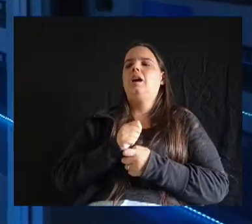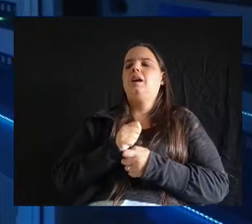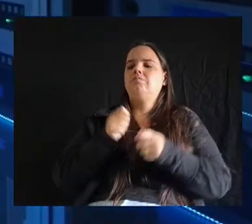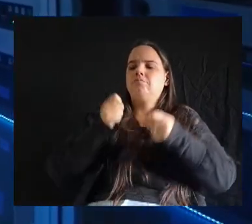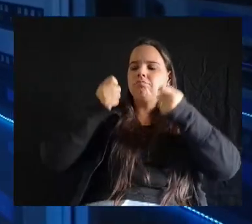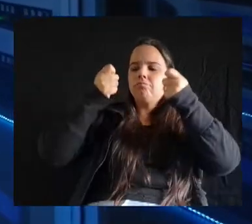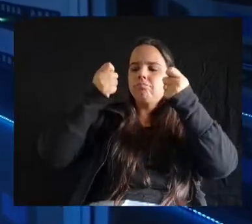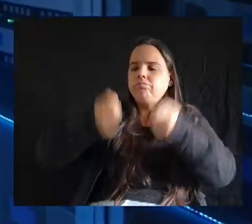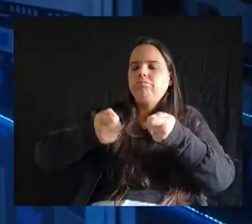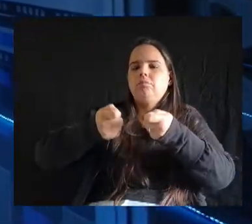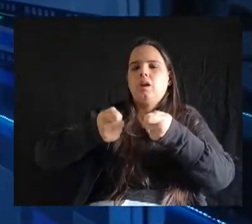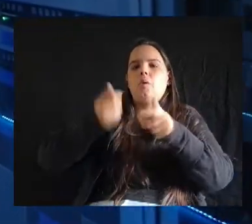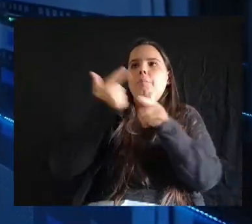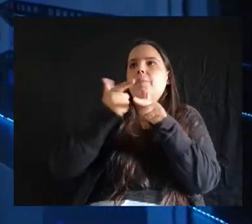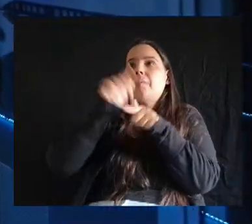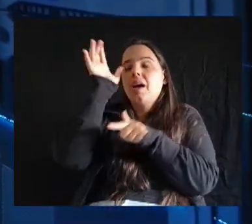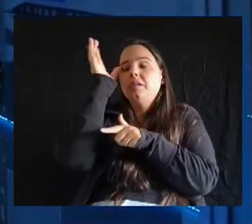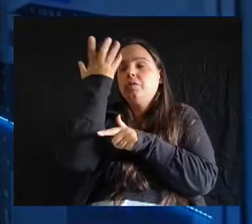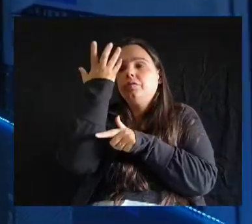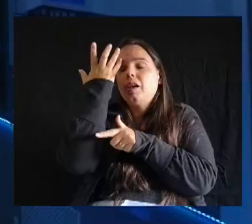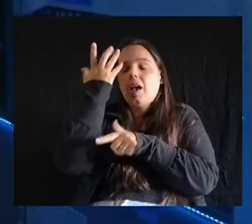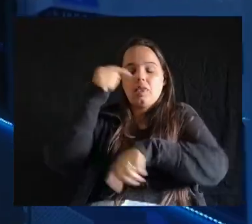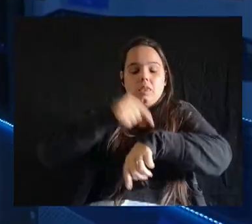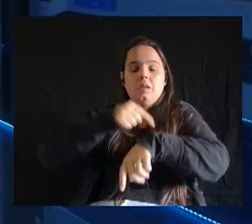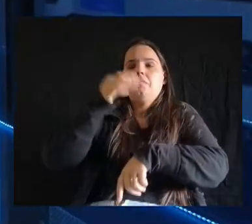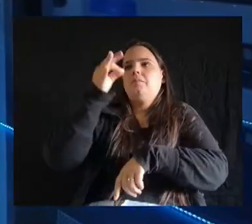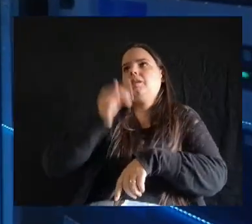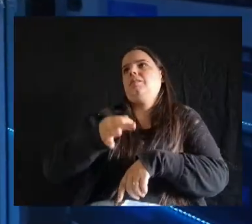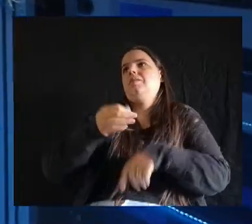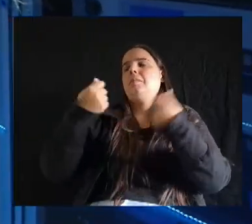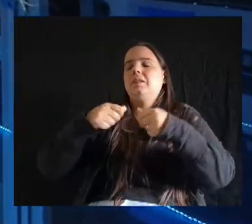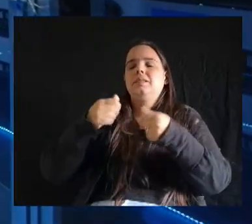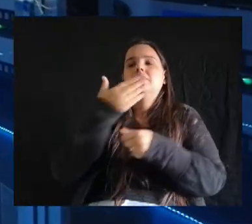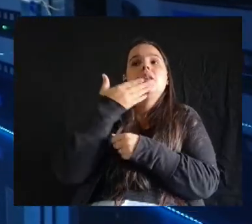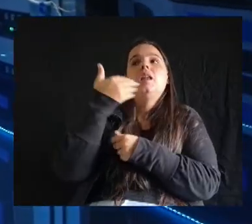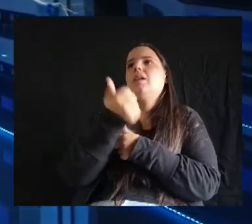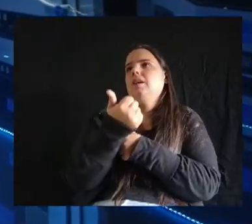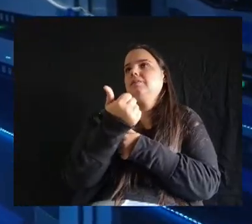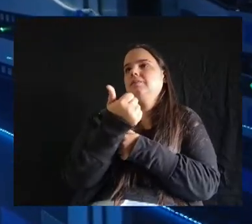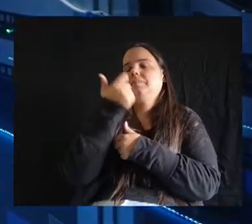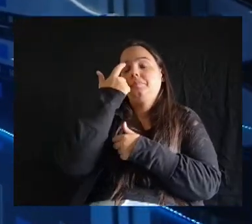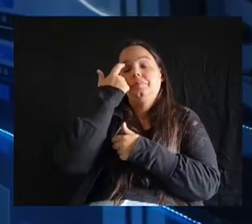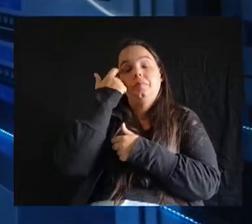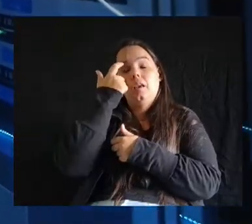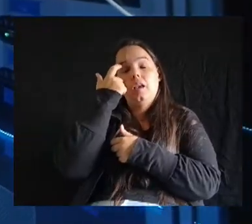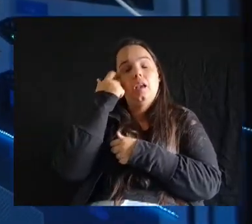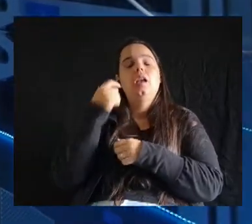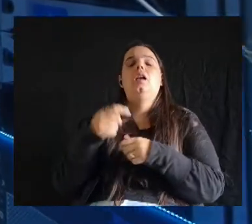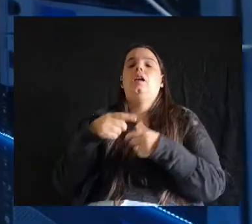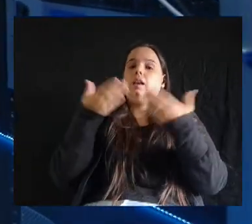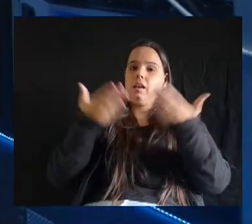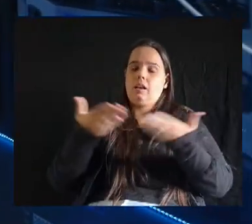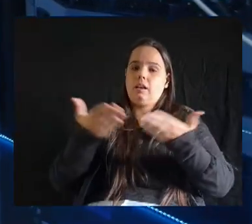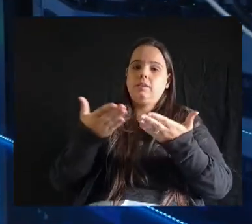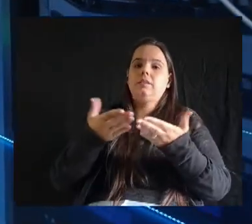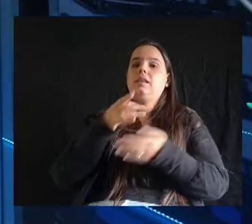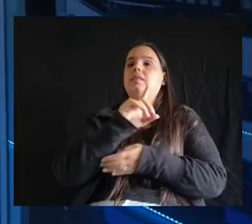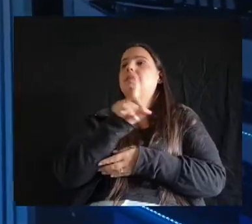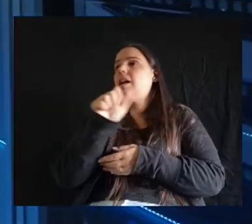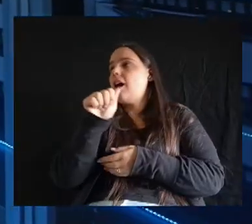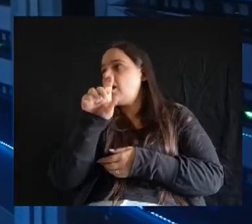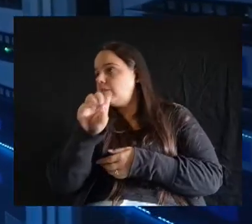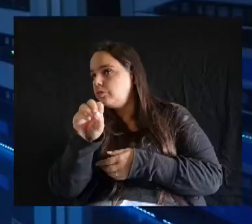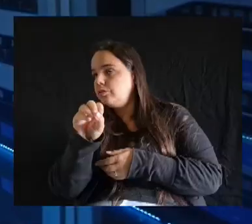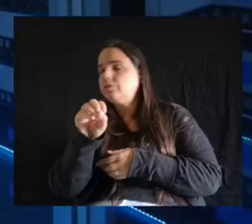naquele momento para melhorar a operação do data center? Essa parte do uso dos dados em tempo real também vai ajudar